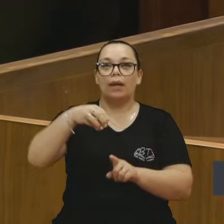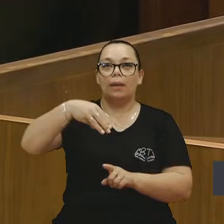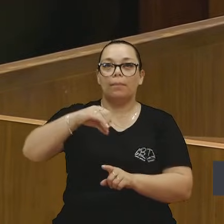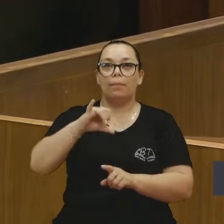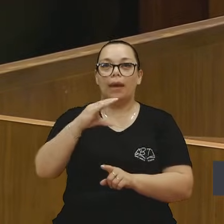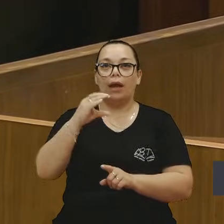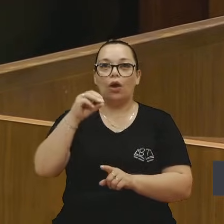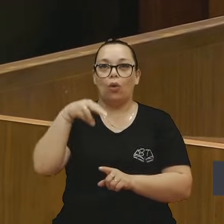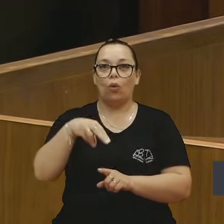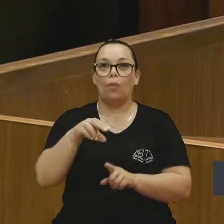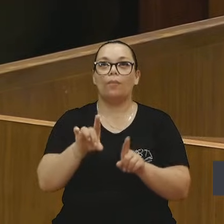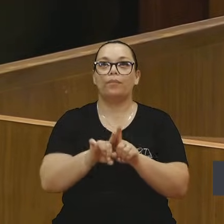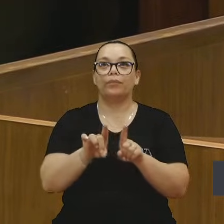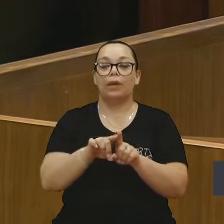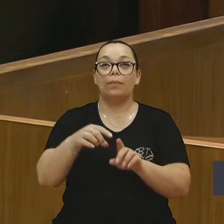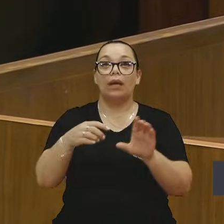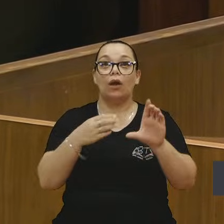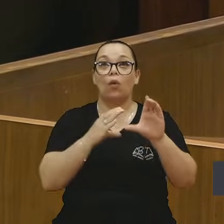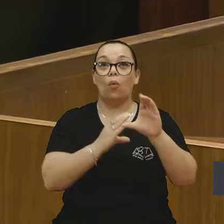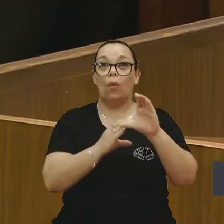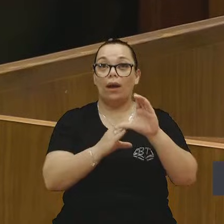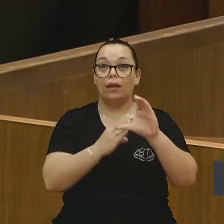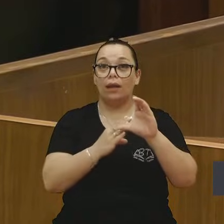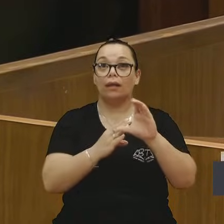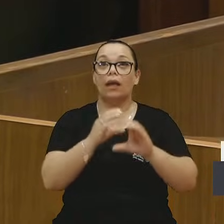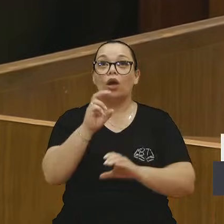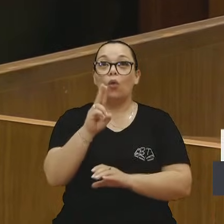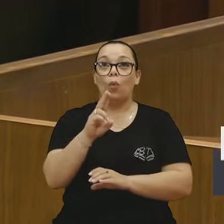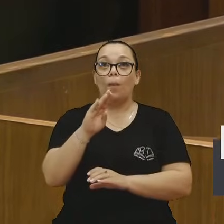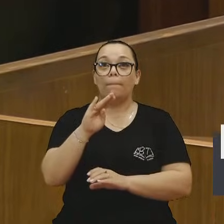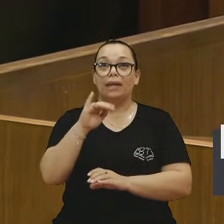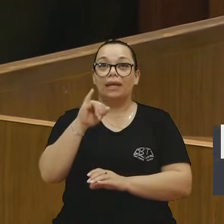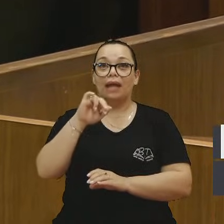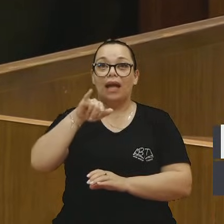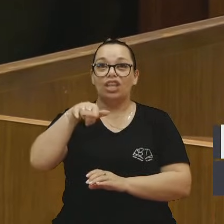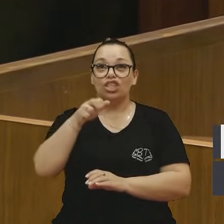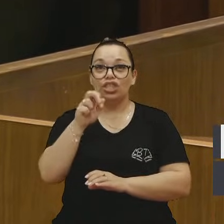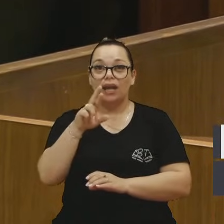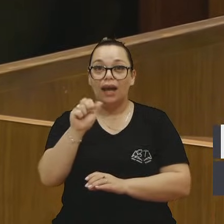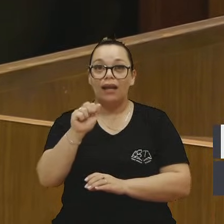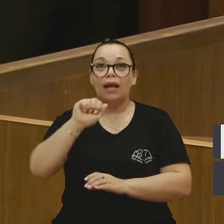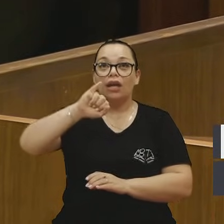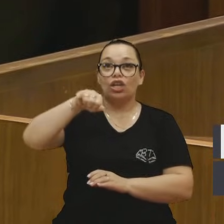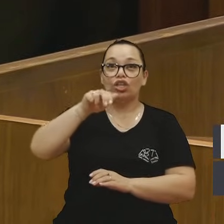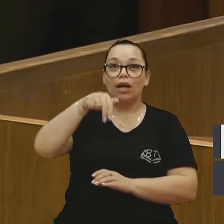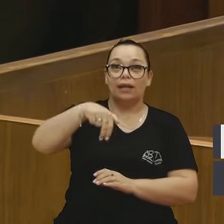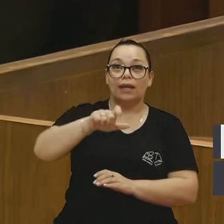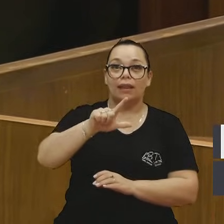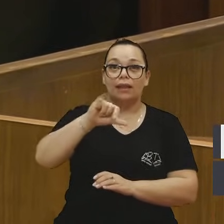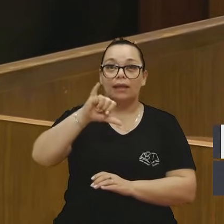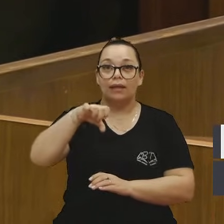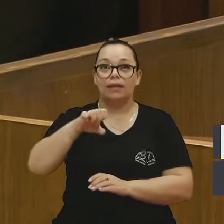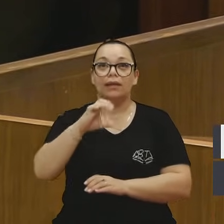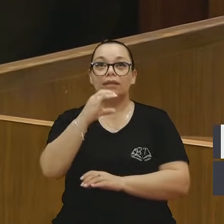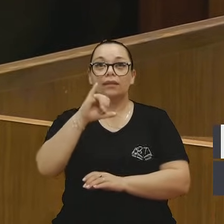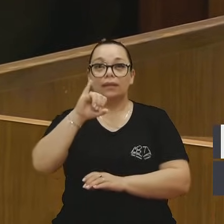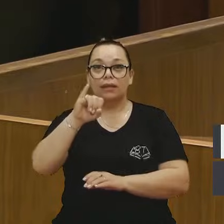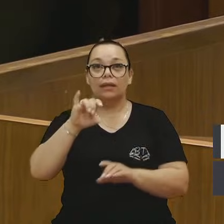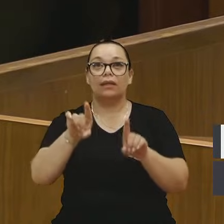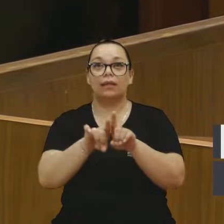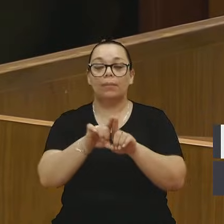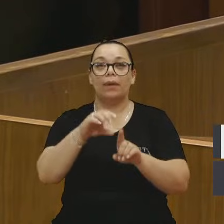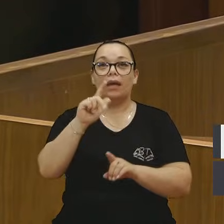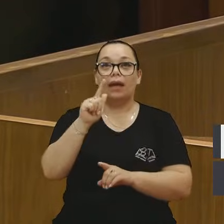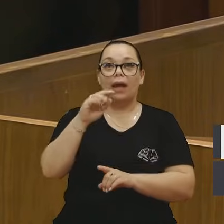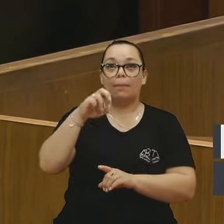Marcolin. Quarta CRE, o Birajara Maciel e Jaqueline Marques Bernardi. SIC, Gabriel Citon